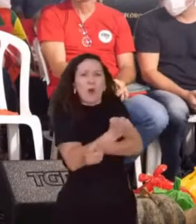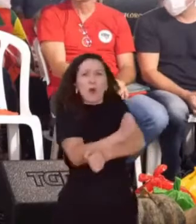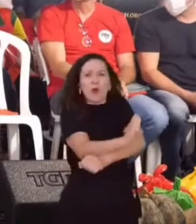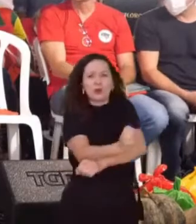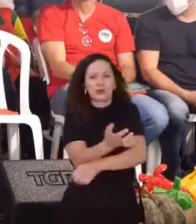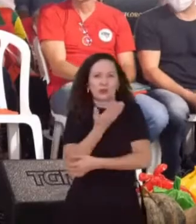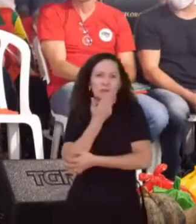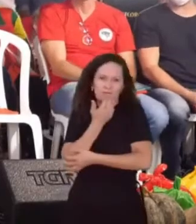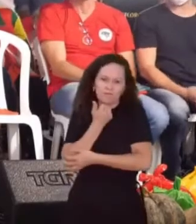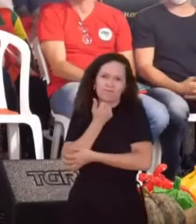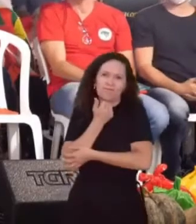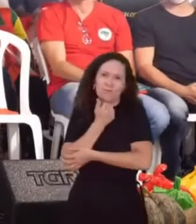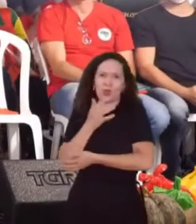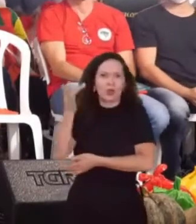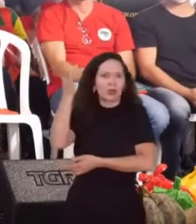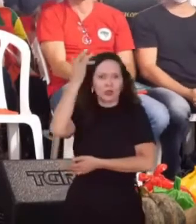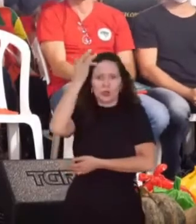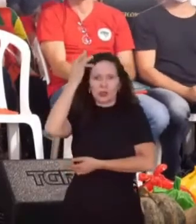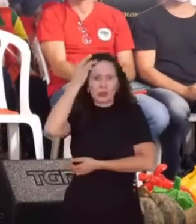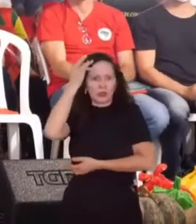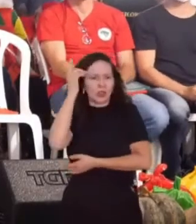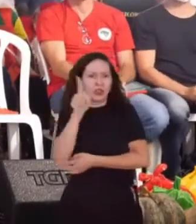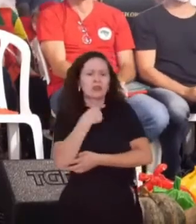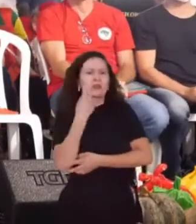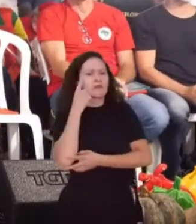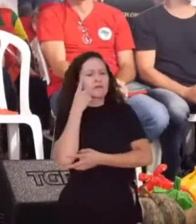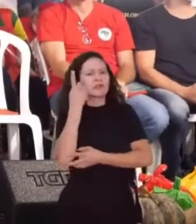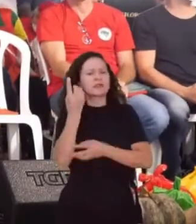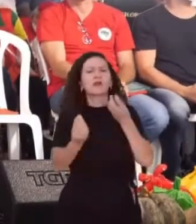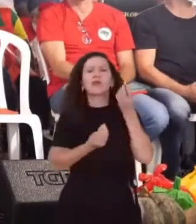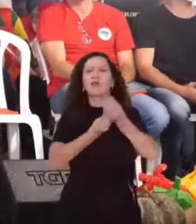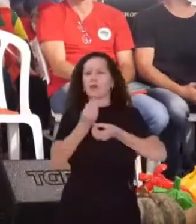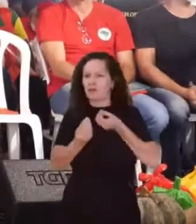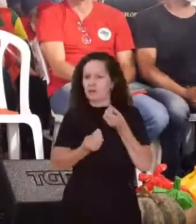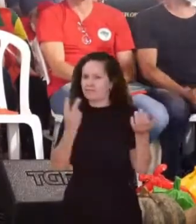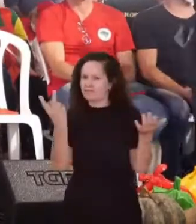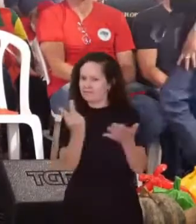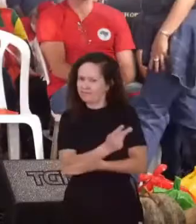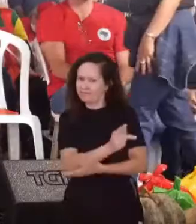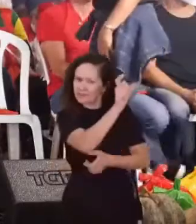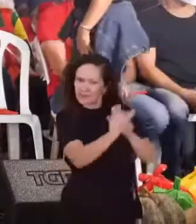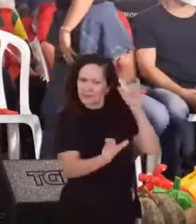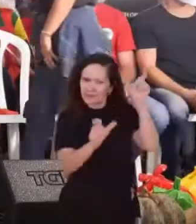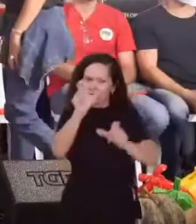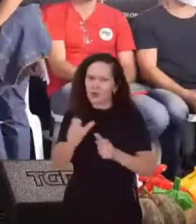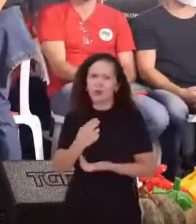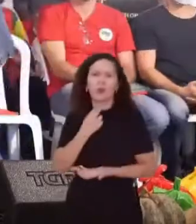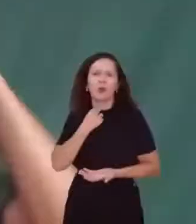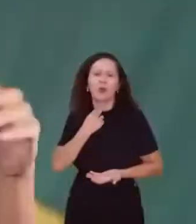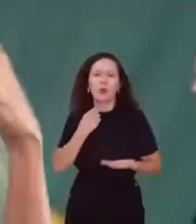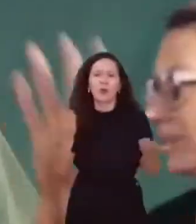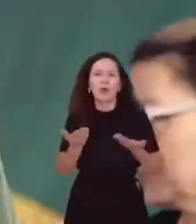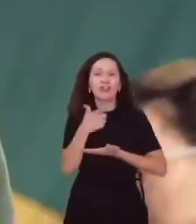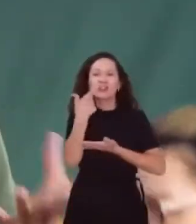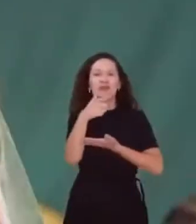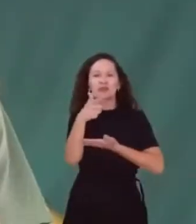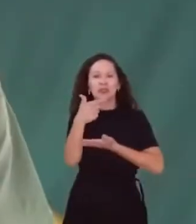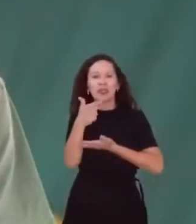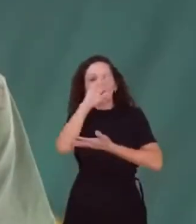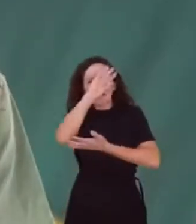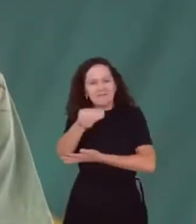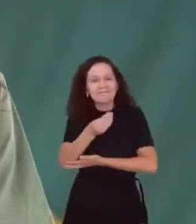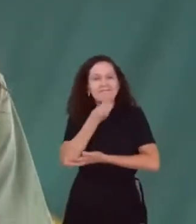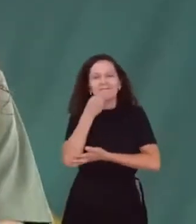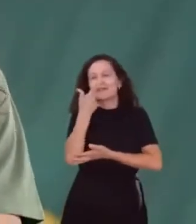absurdo a gente pensar que as pessoas não podem, né, não têm a oportunidade de fazer